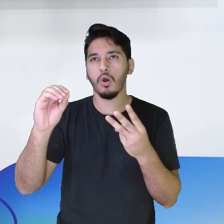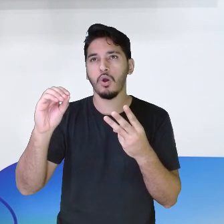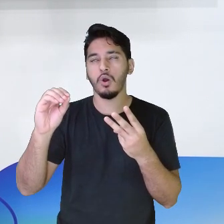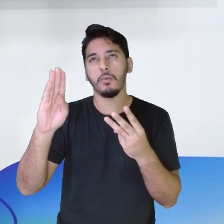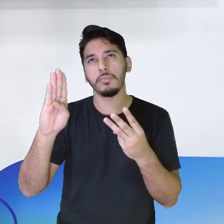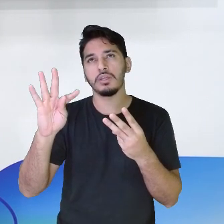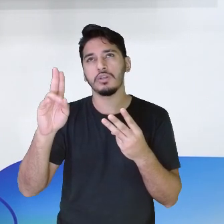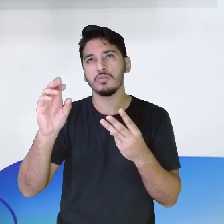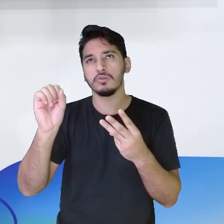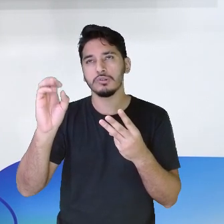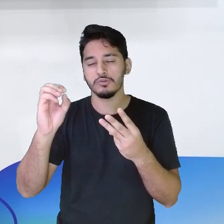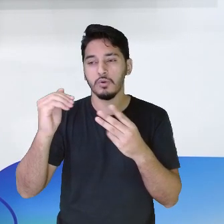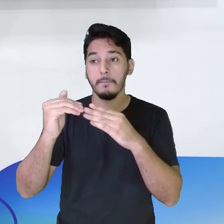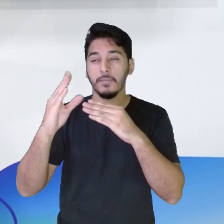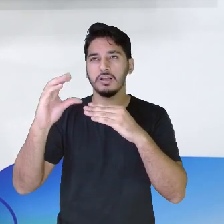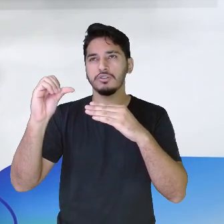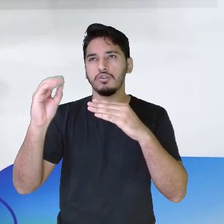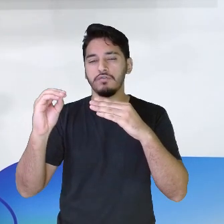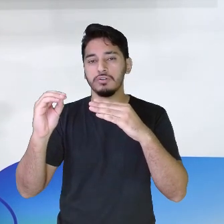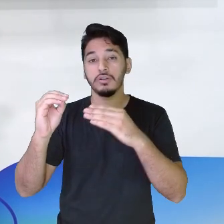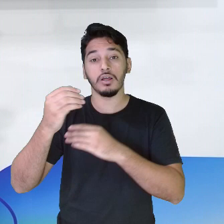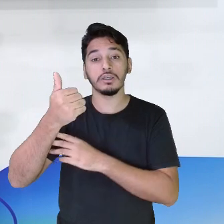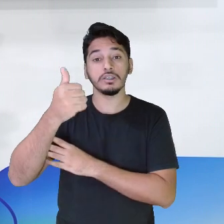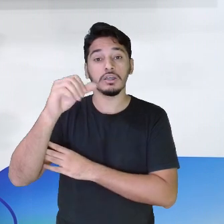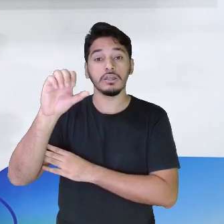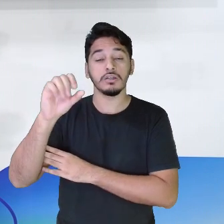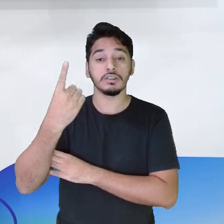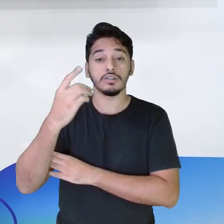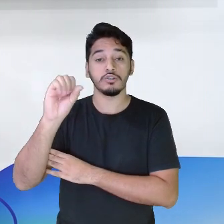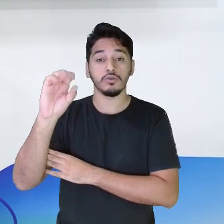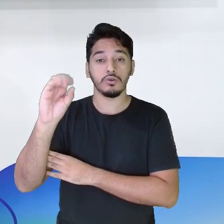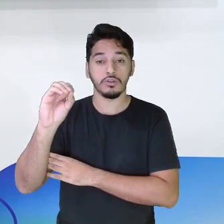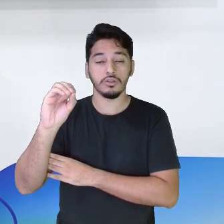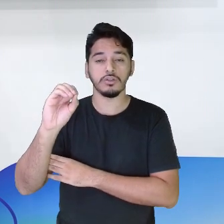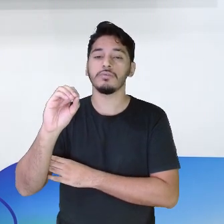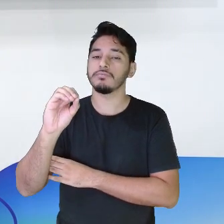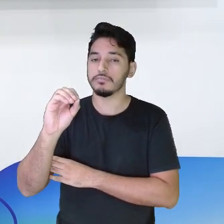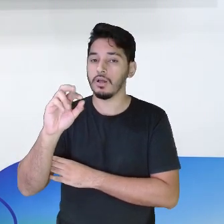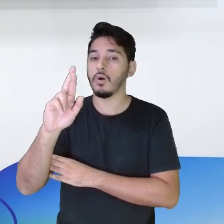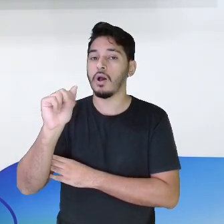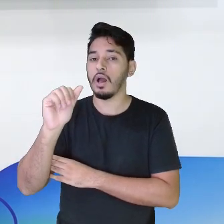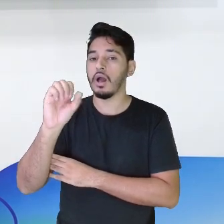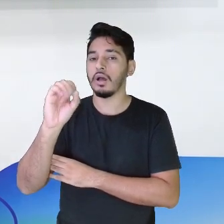Obtuso, maior que 90. E 180, ângulo raso.